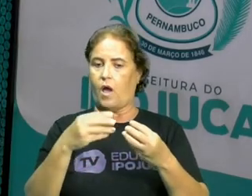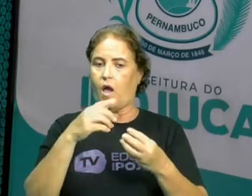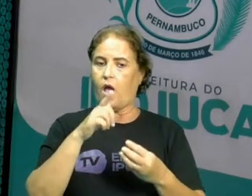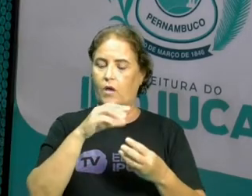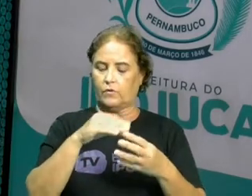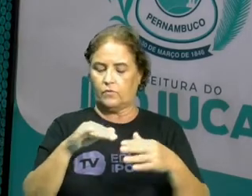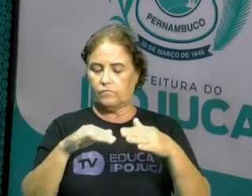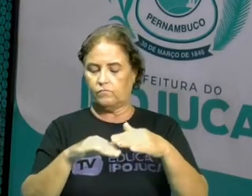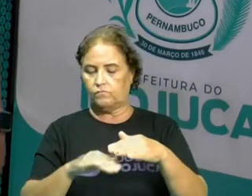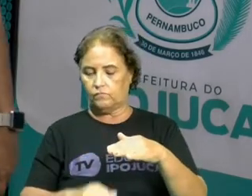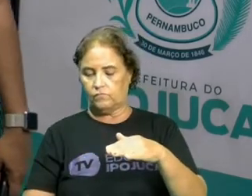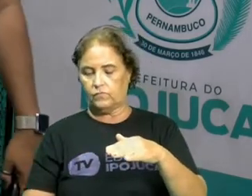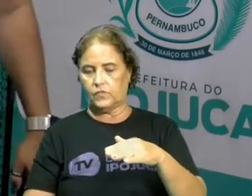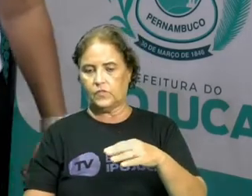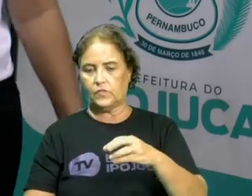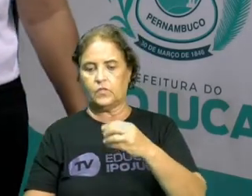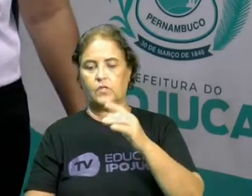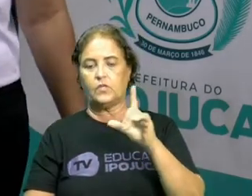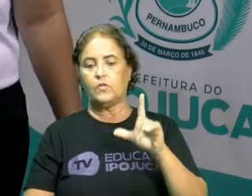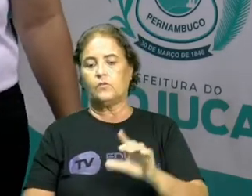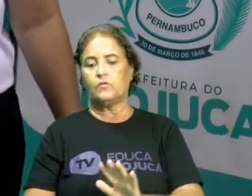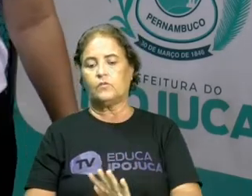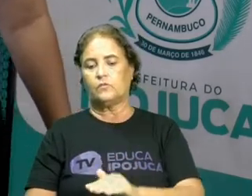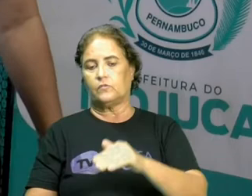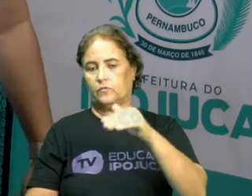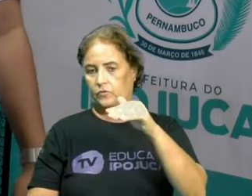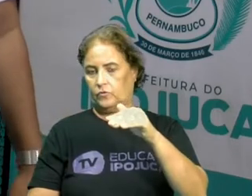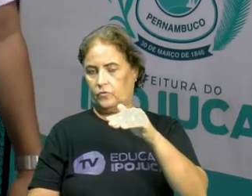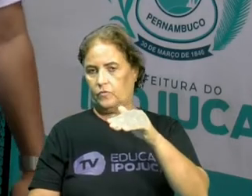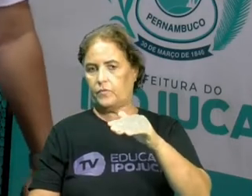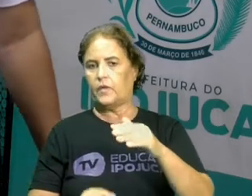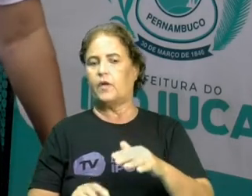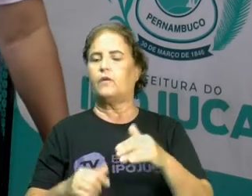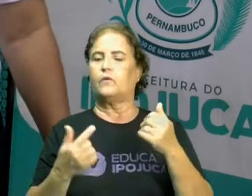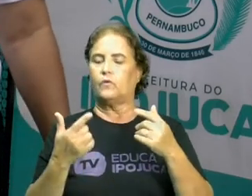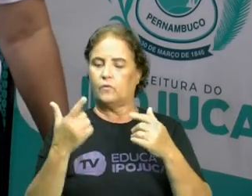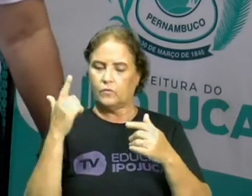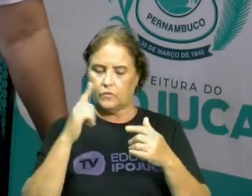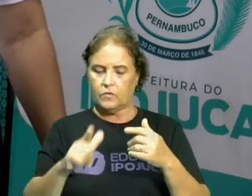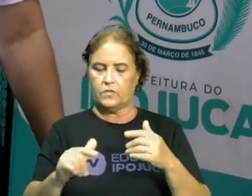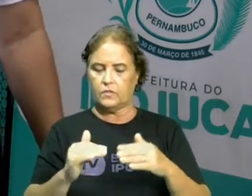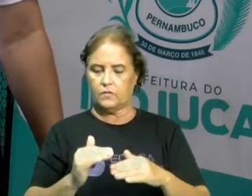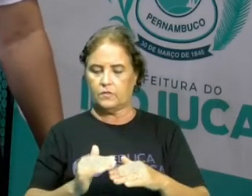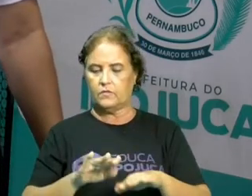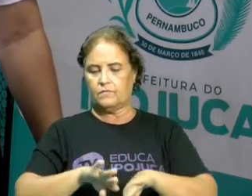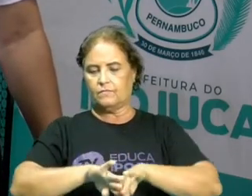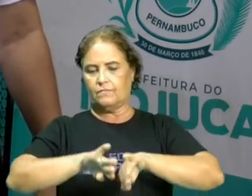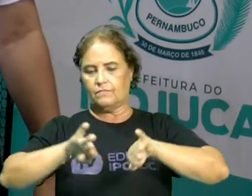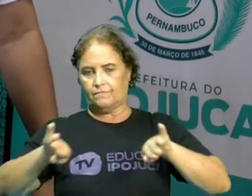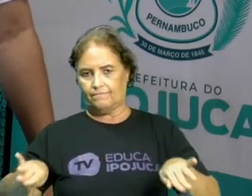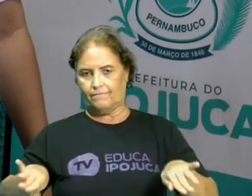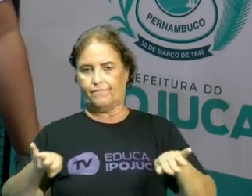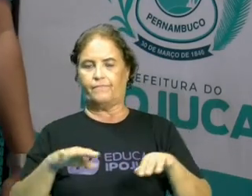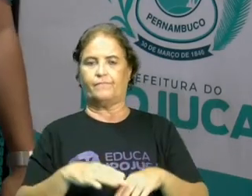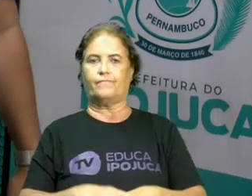descer e a parte líquida vai então subir. E a partir daí, então, eu consigo realizar esta